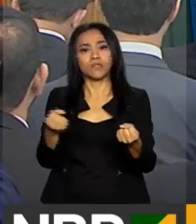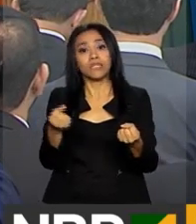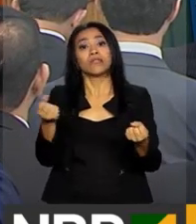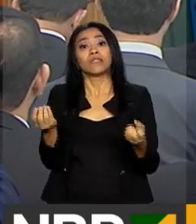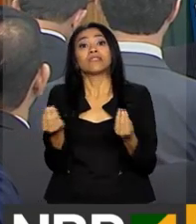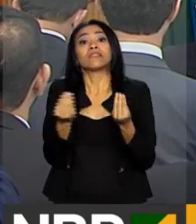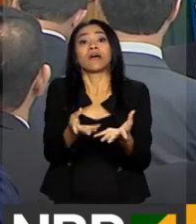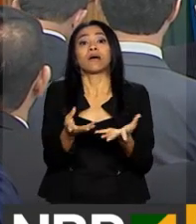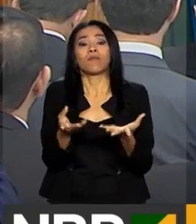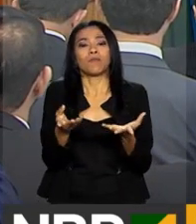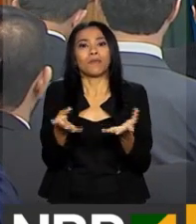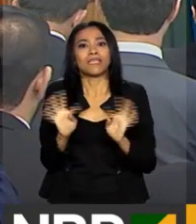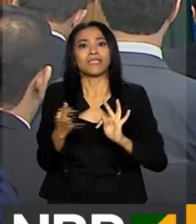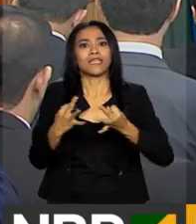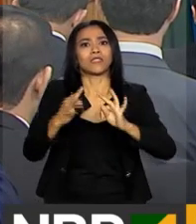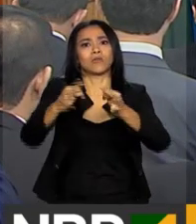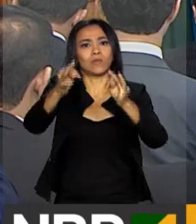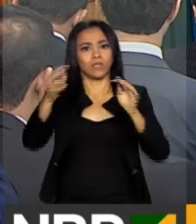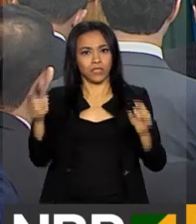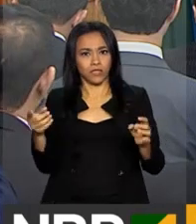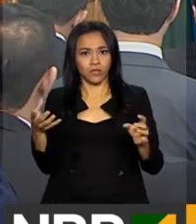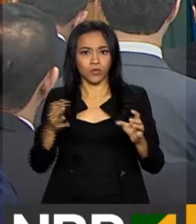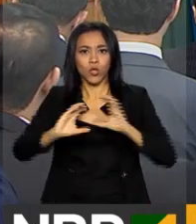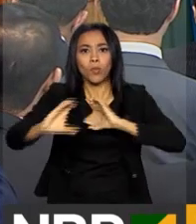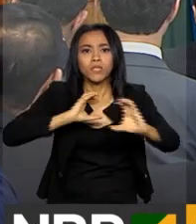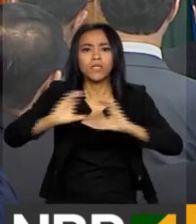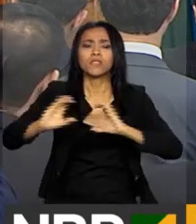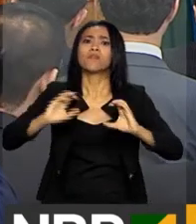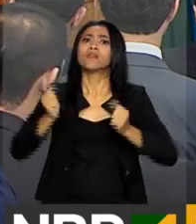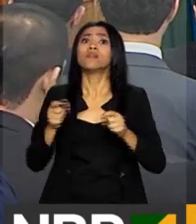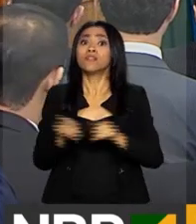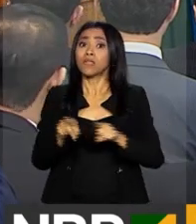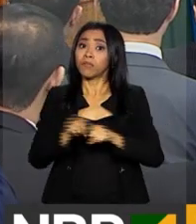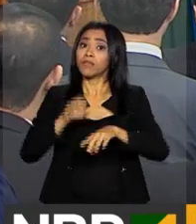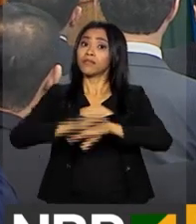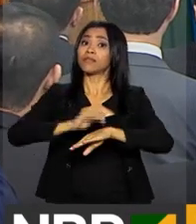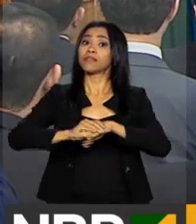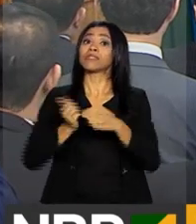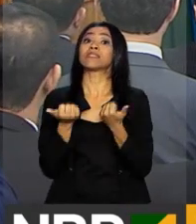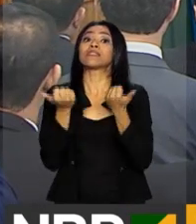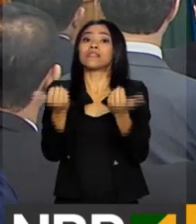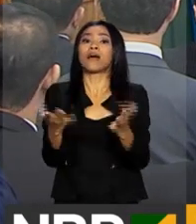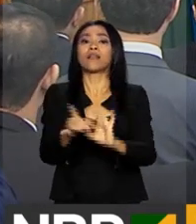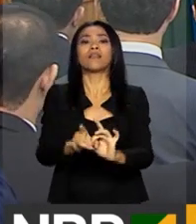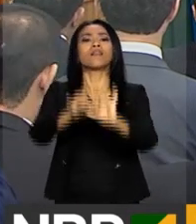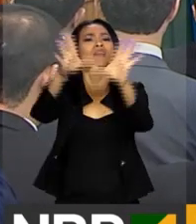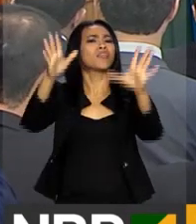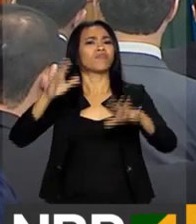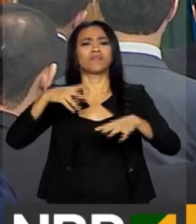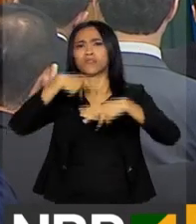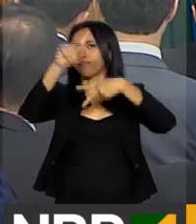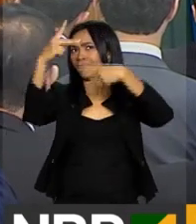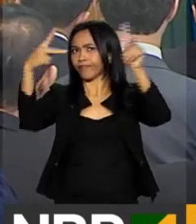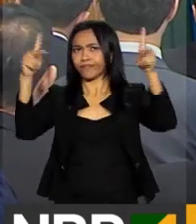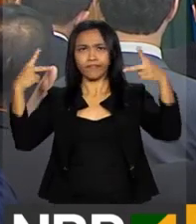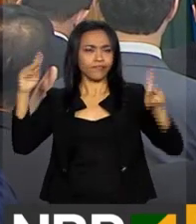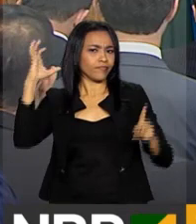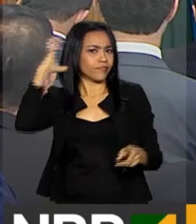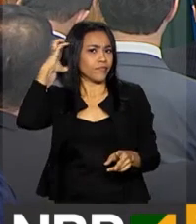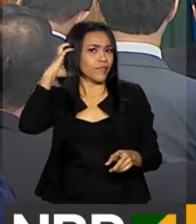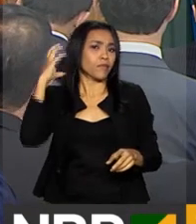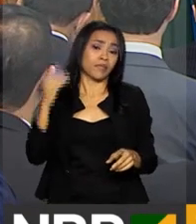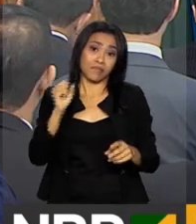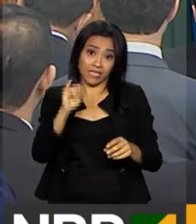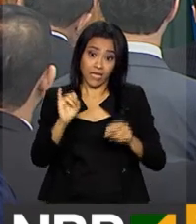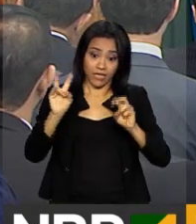de informação e à liberdade para que as rádios também tem um aspecto comercial importantes é aquela matéria aquele